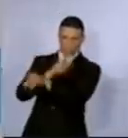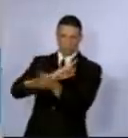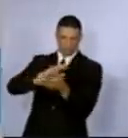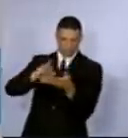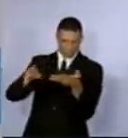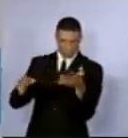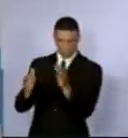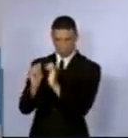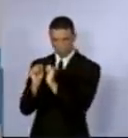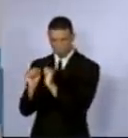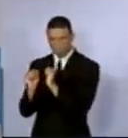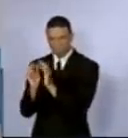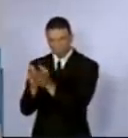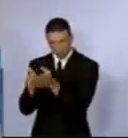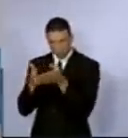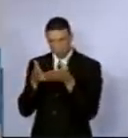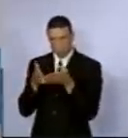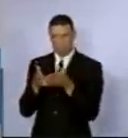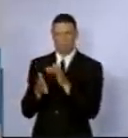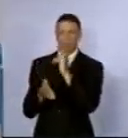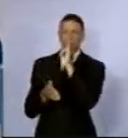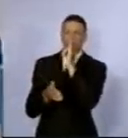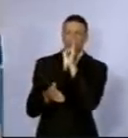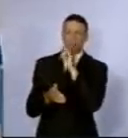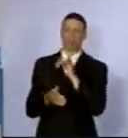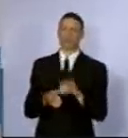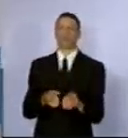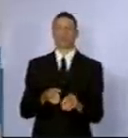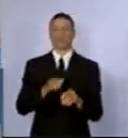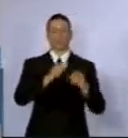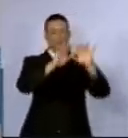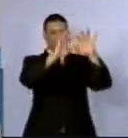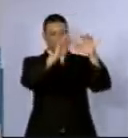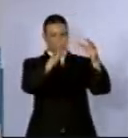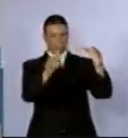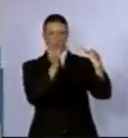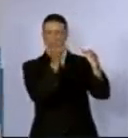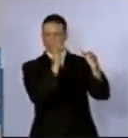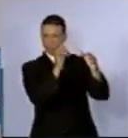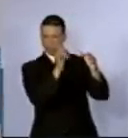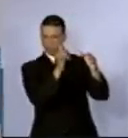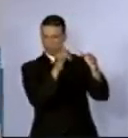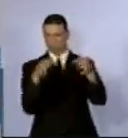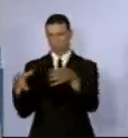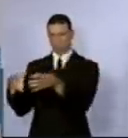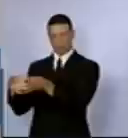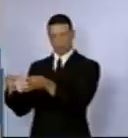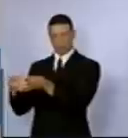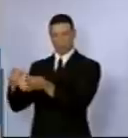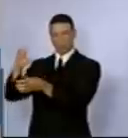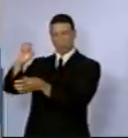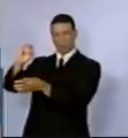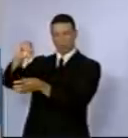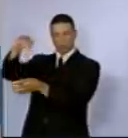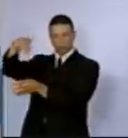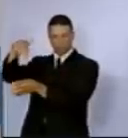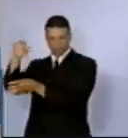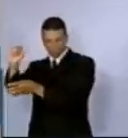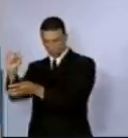se o nível de radiação admitido pela Organização Mundial de